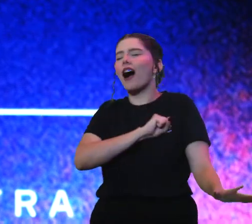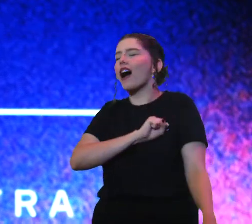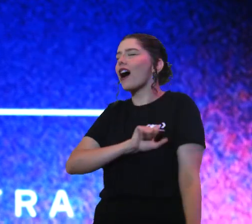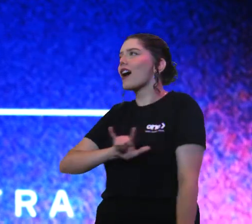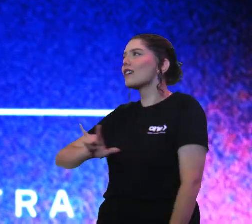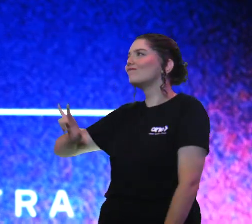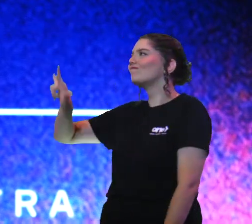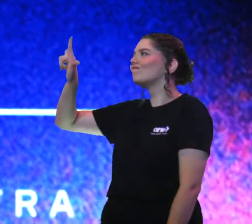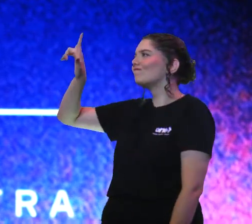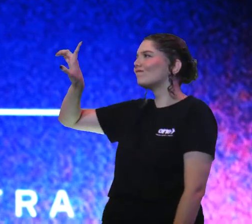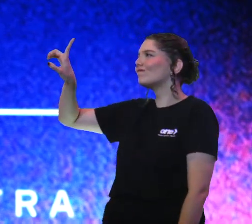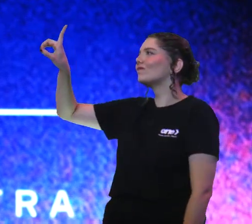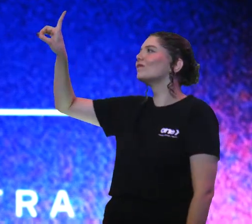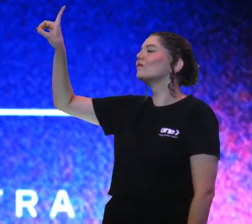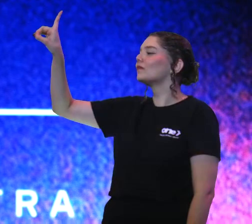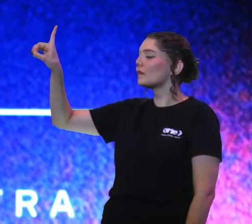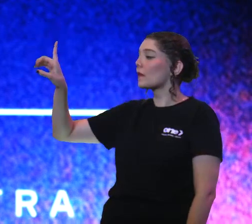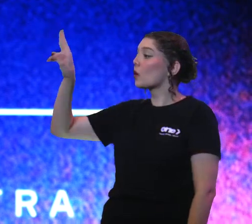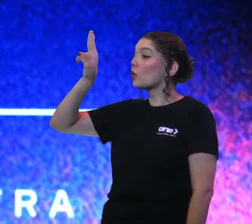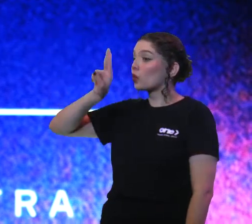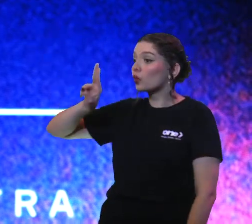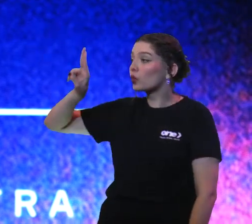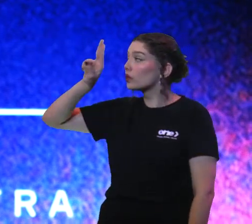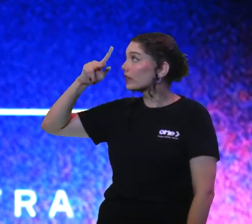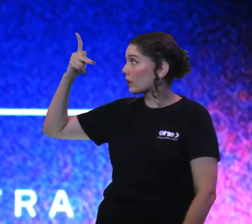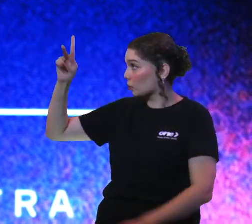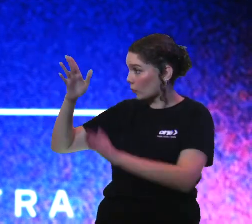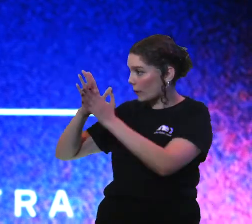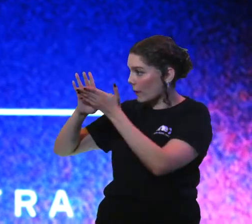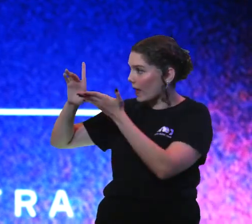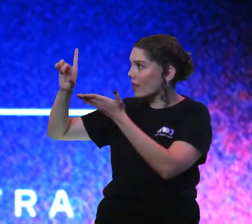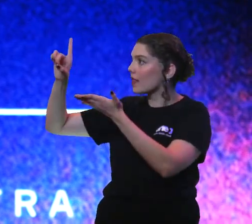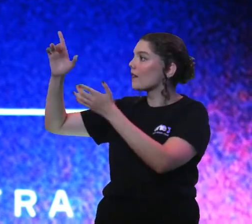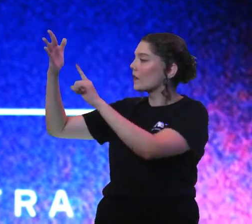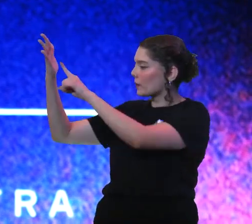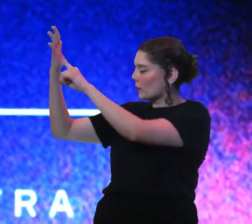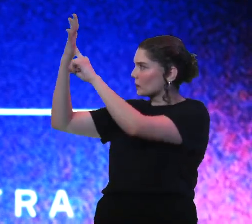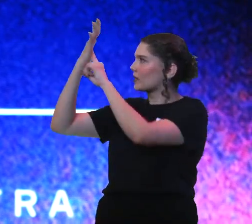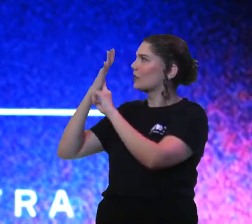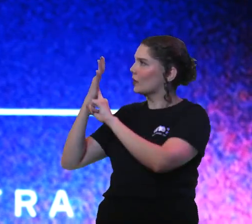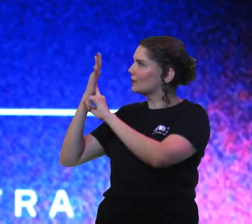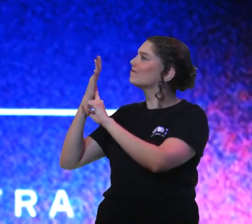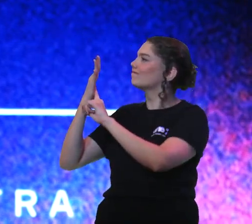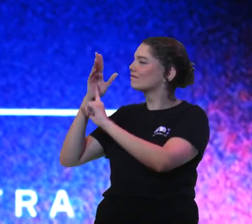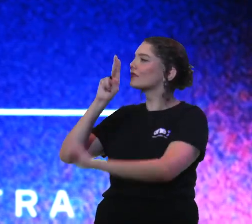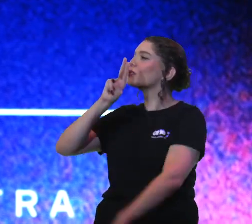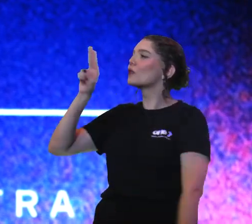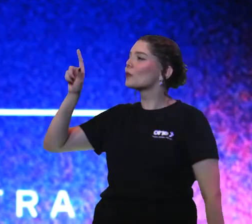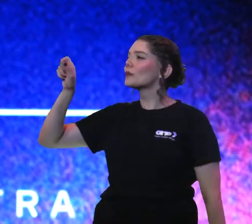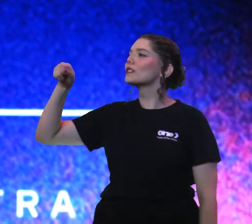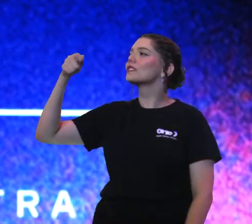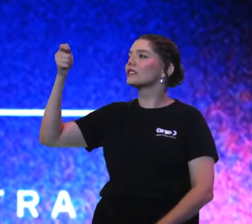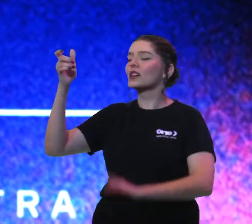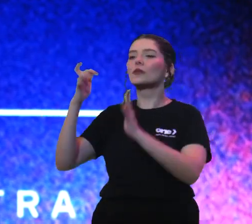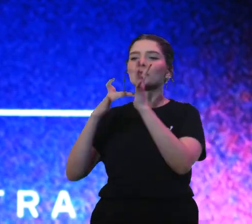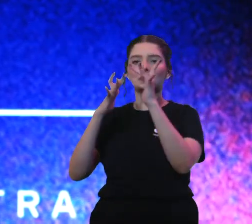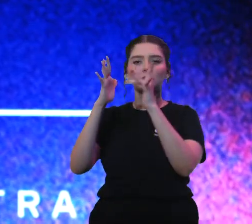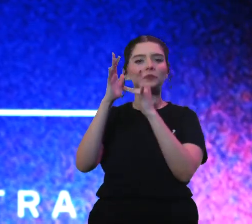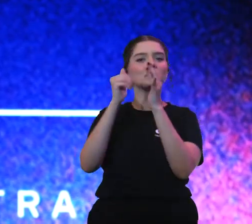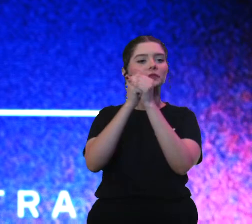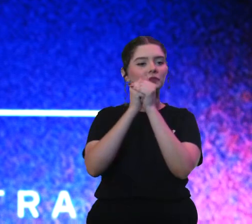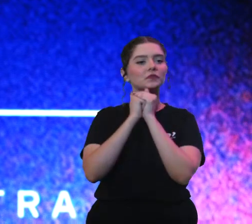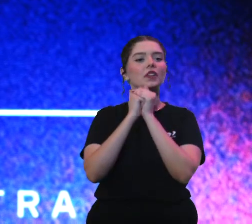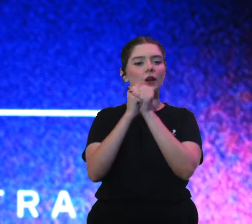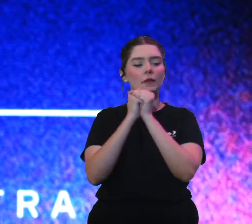Deus. Usa a tua palavra poderosamente. Essa é a nossa oração, Pai, no nome de Jesus. Amém. Deixa